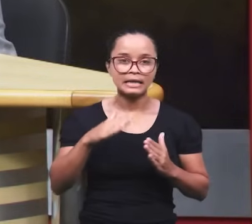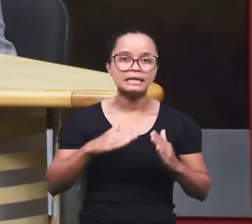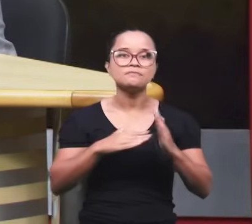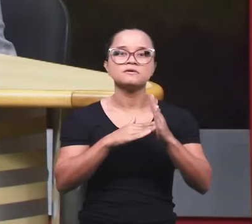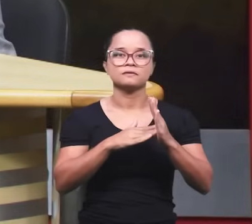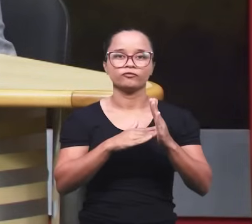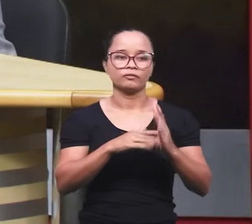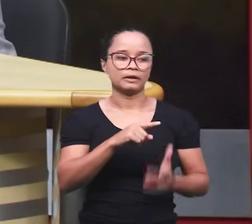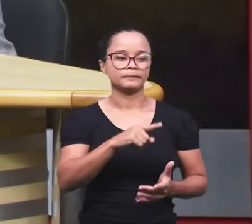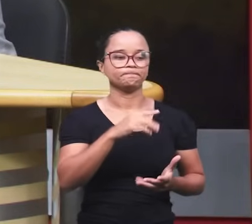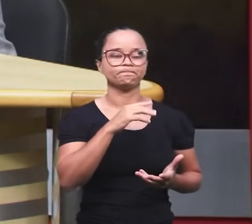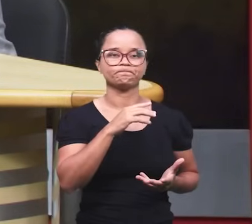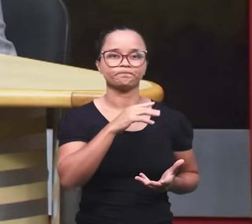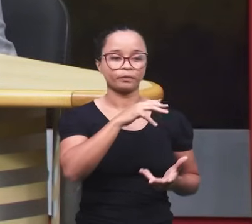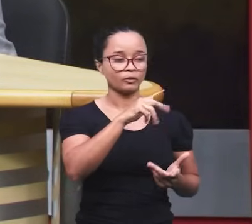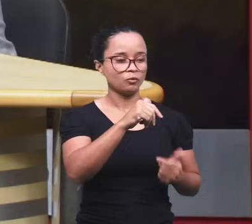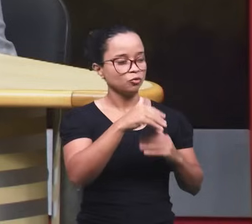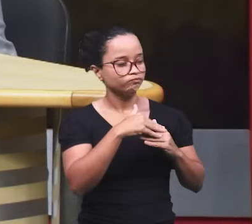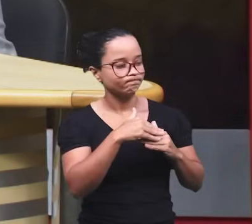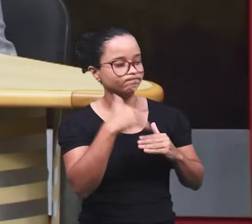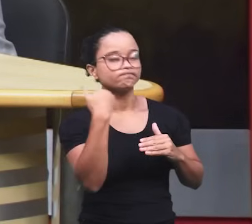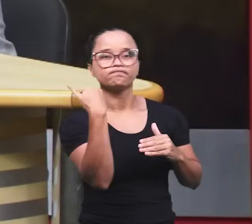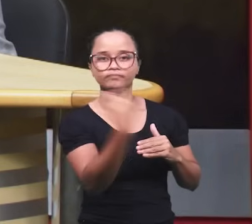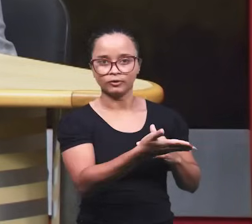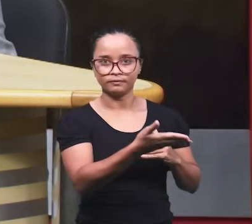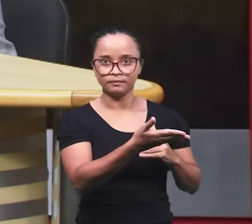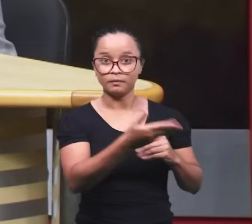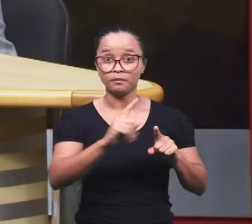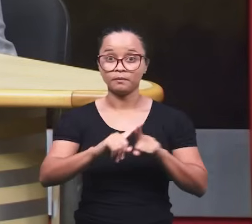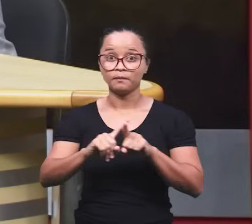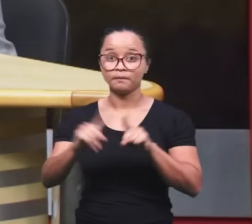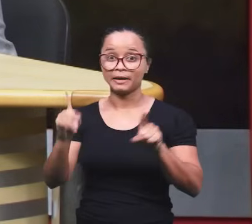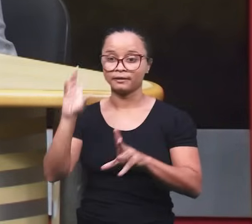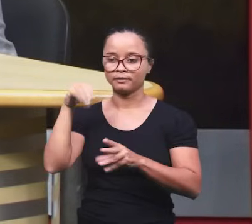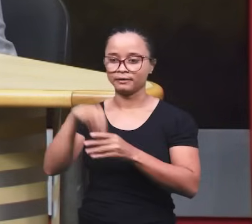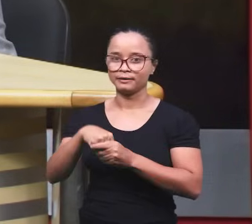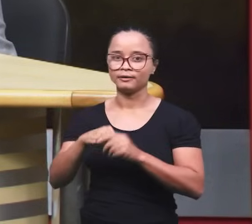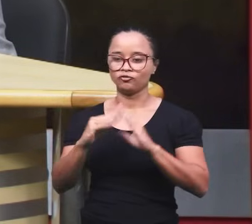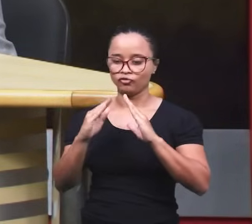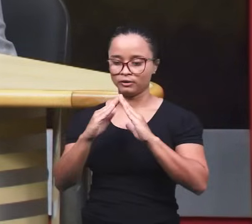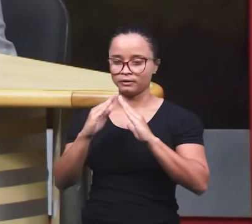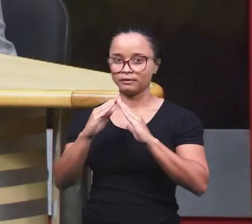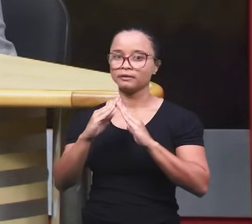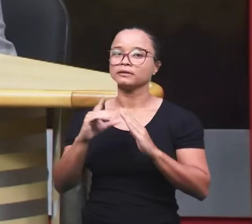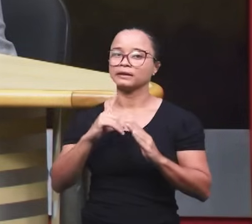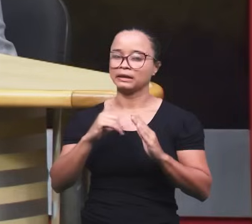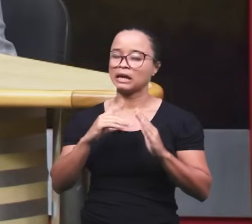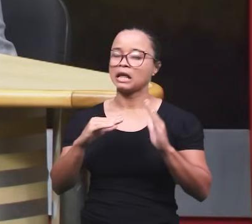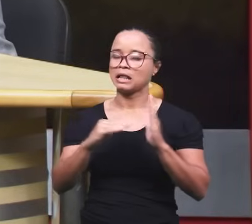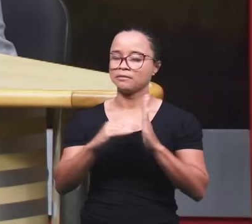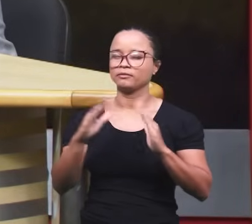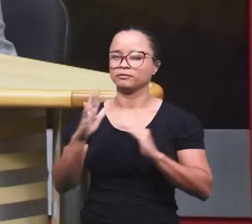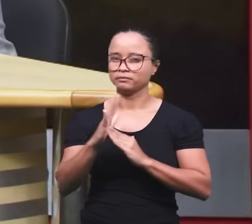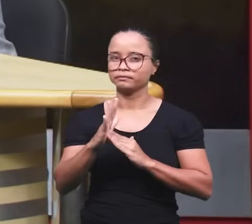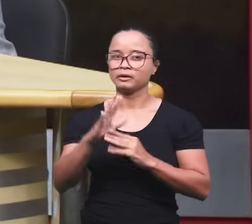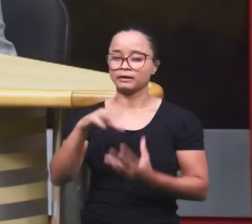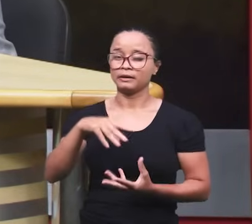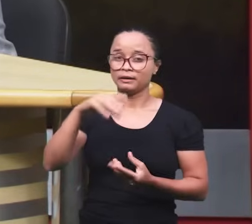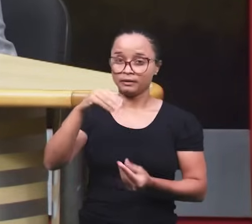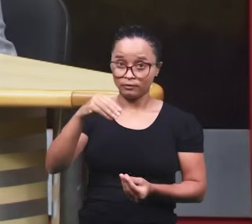limite o mundo tá lá fora mas há um limite aqui para dentro de casa as coisas